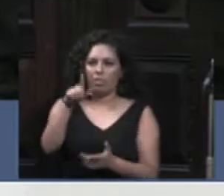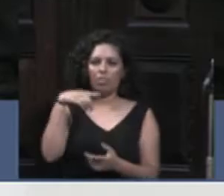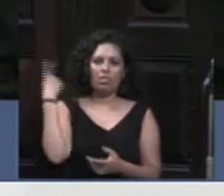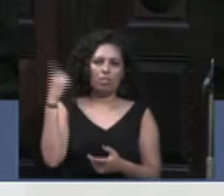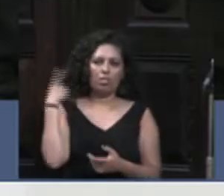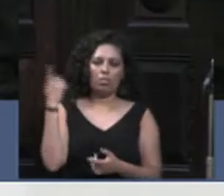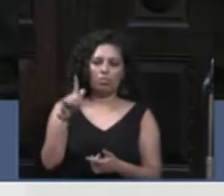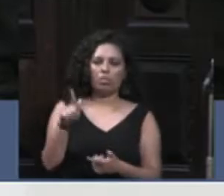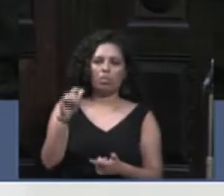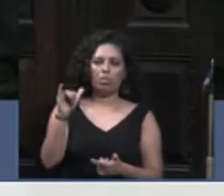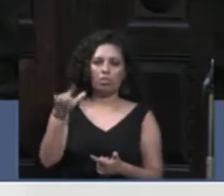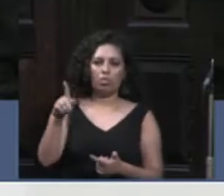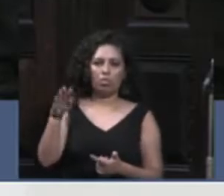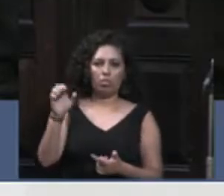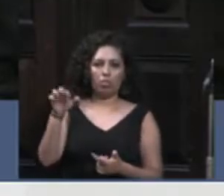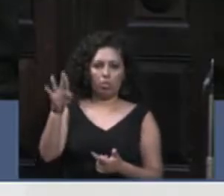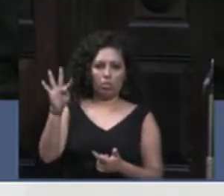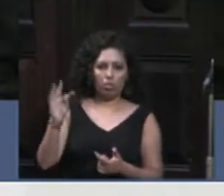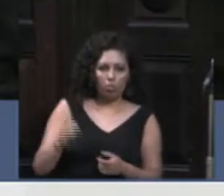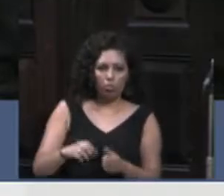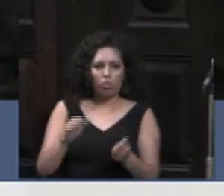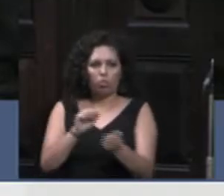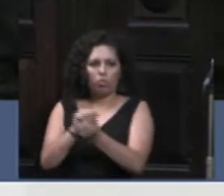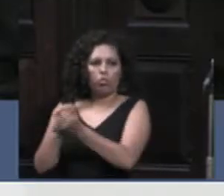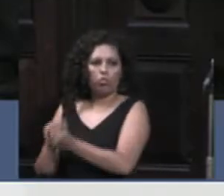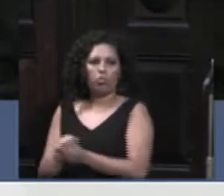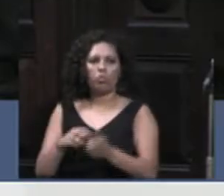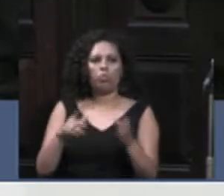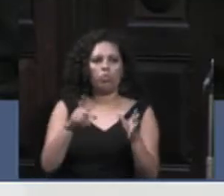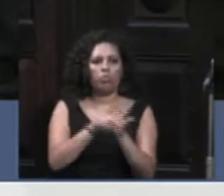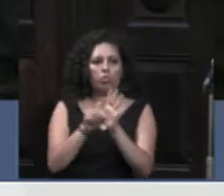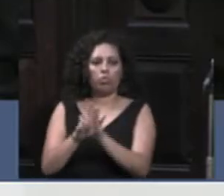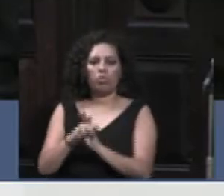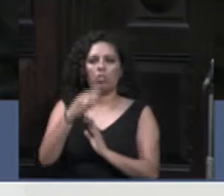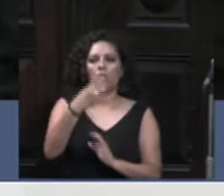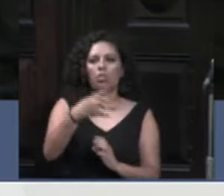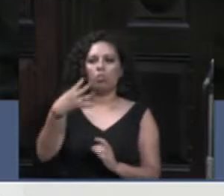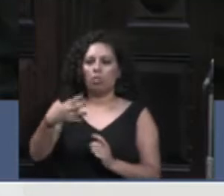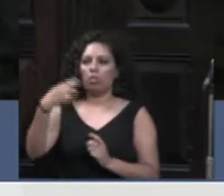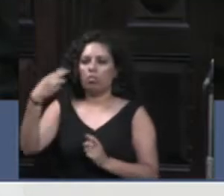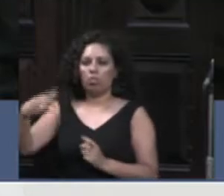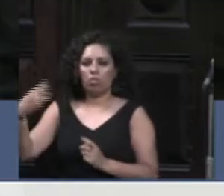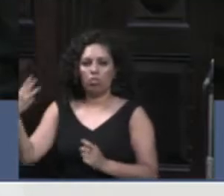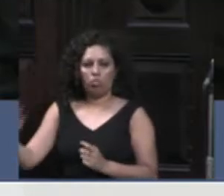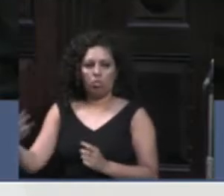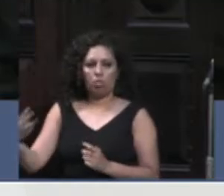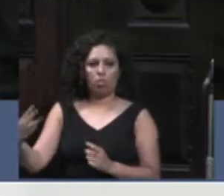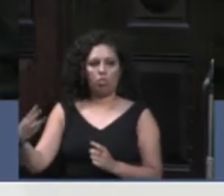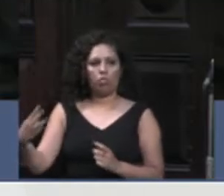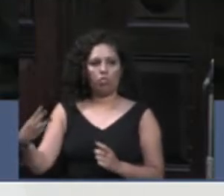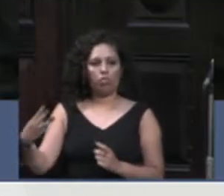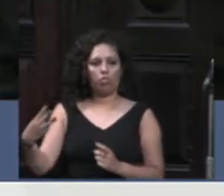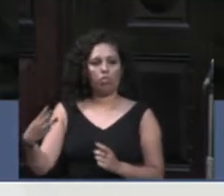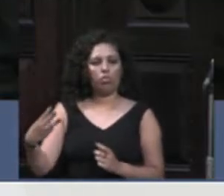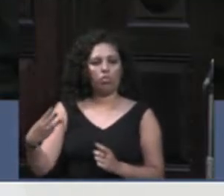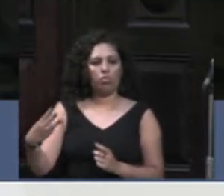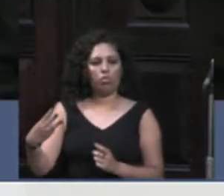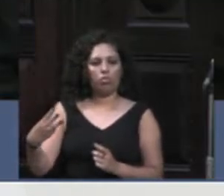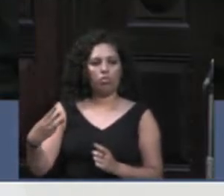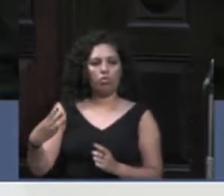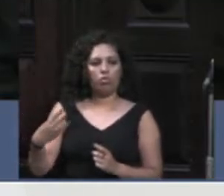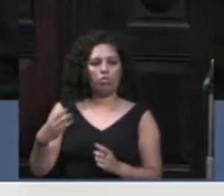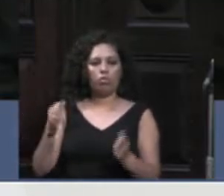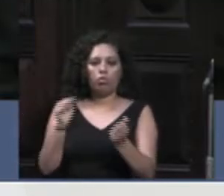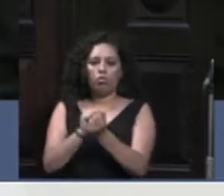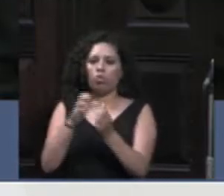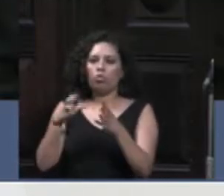Gilberto pelo projeto 3433, né? Eu sou também um parceiro antigo do